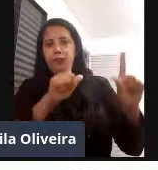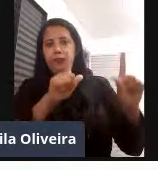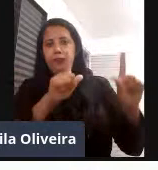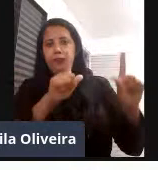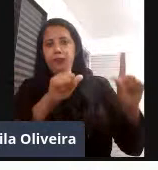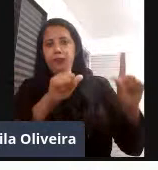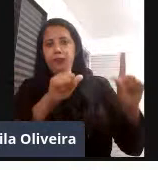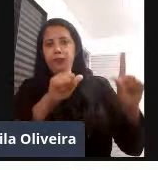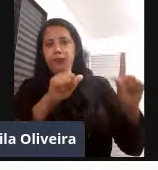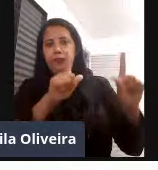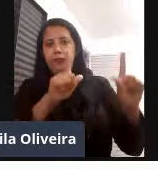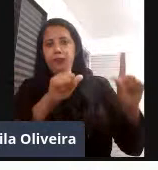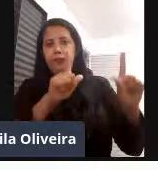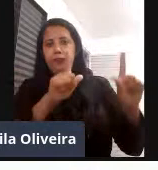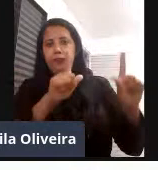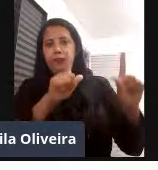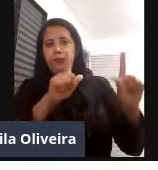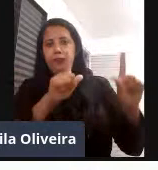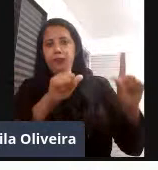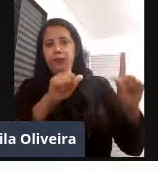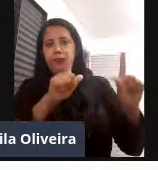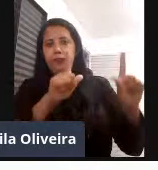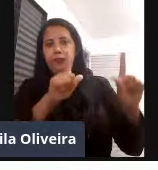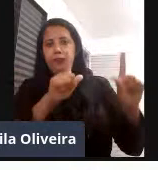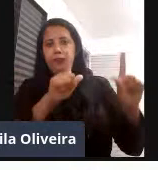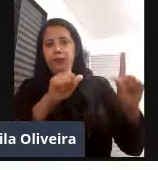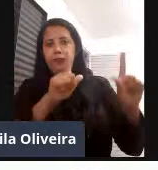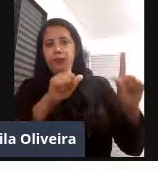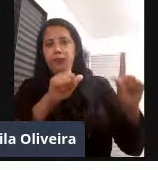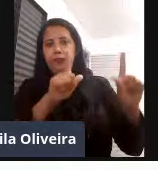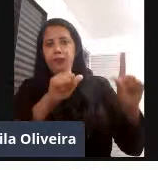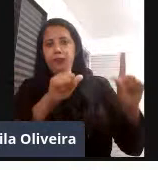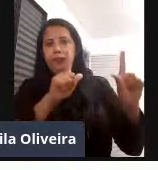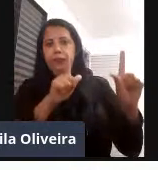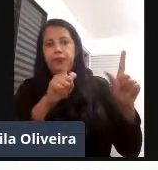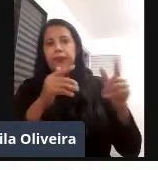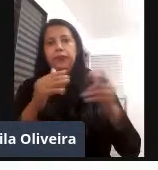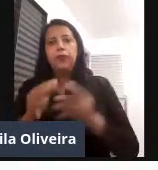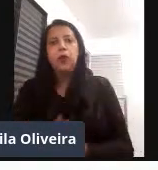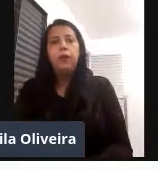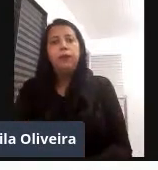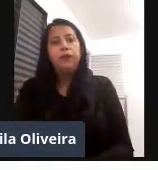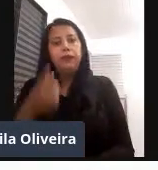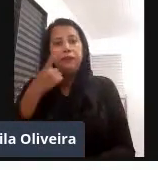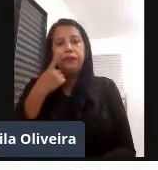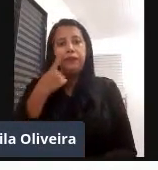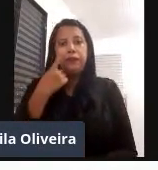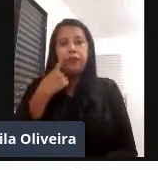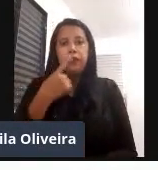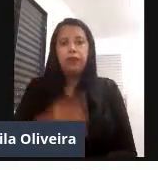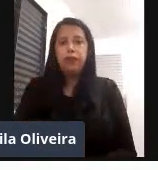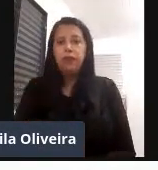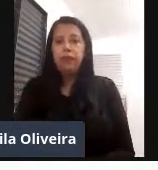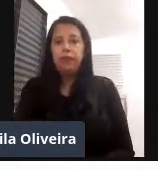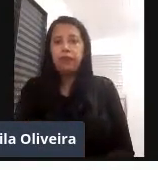Priscila? Ok, tá certo. Então, vamos lá. Opa.